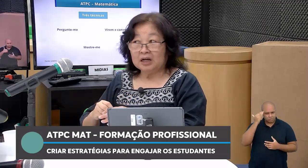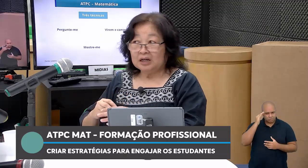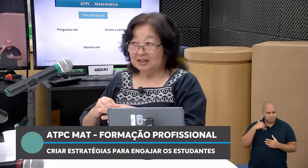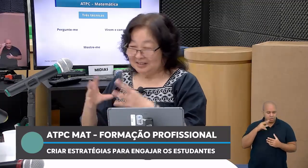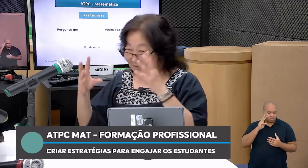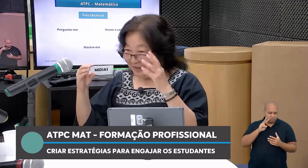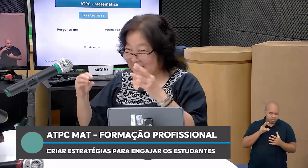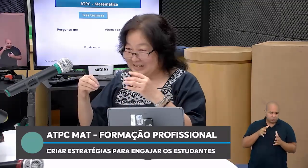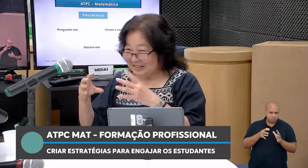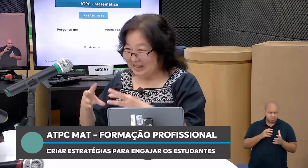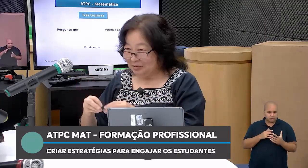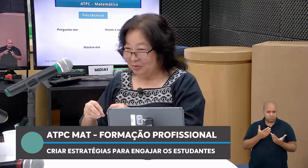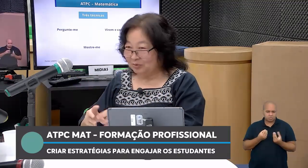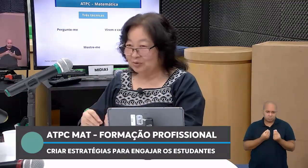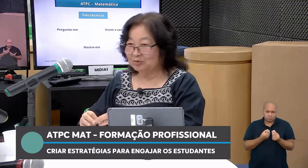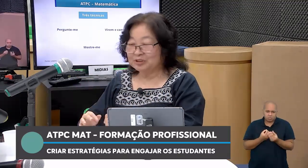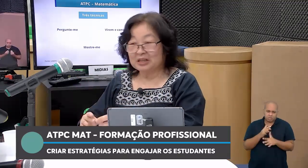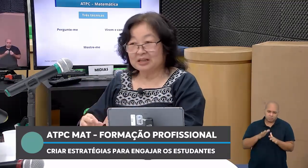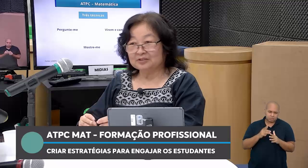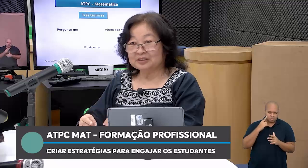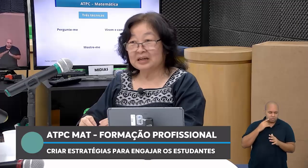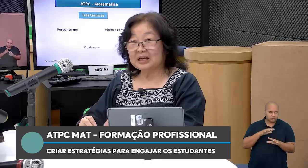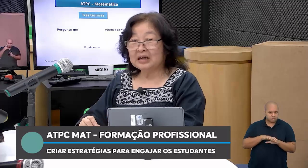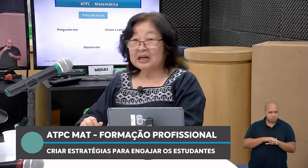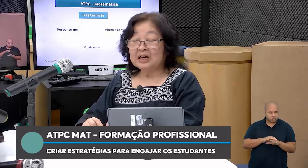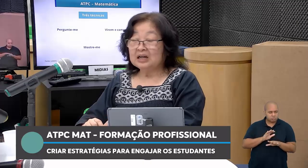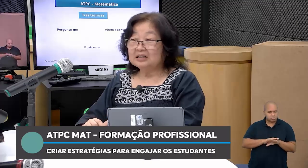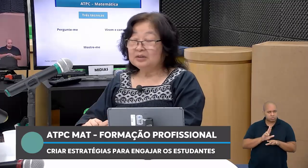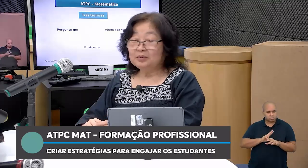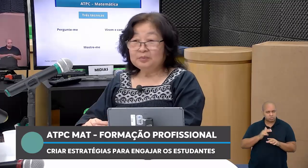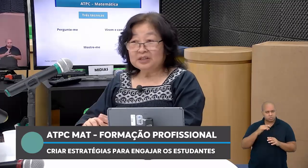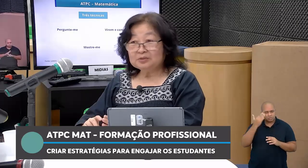ver. Quer dizer, ver assim, né, com os dedos, né?